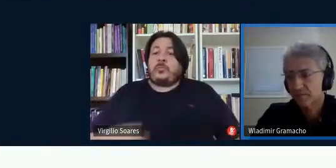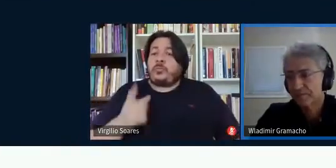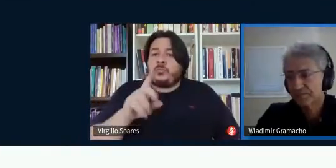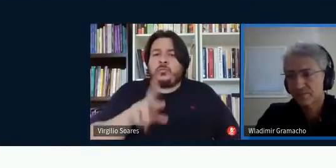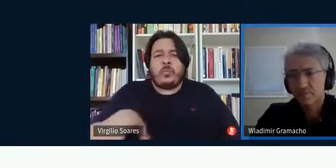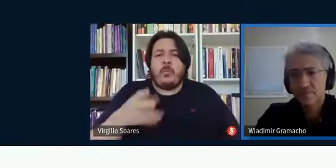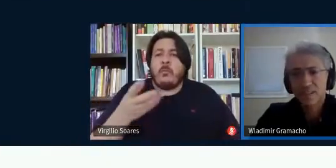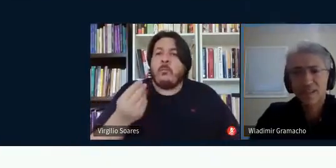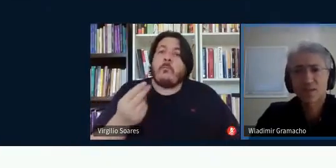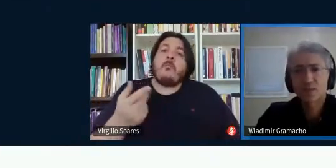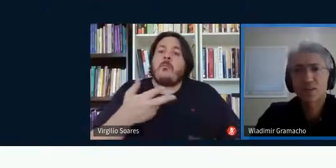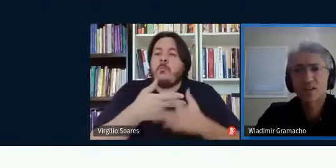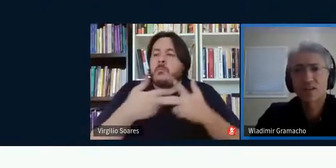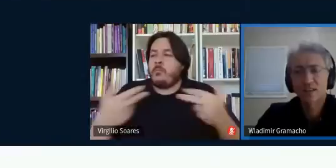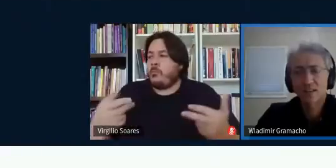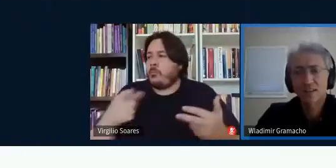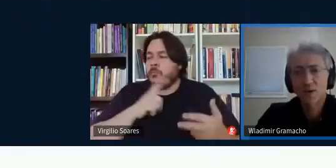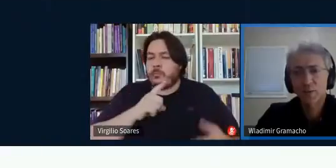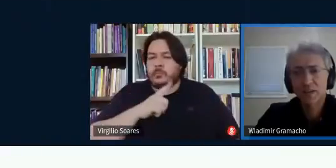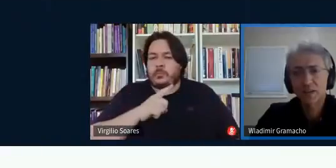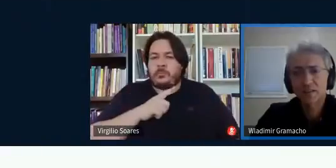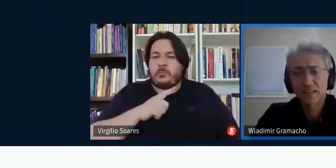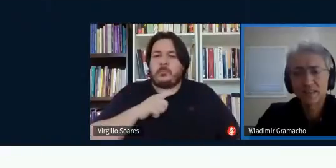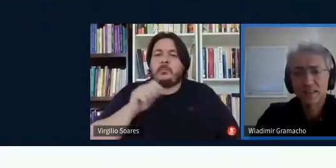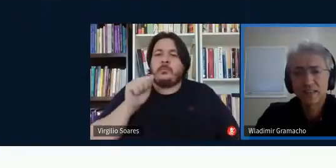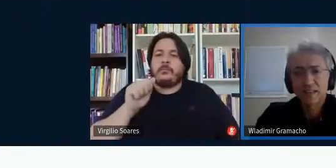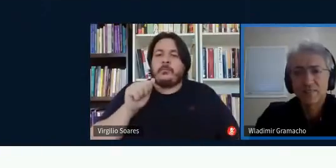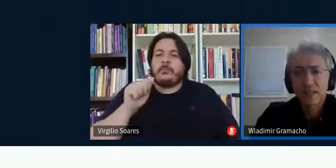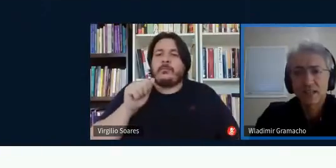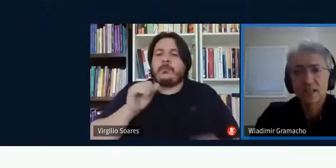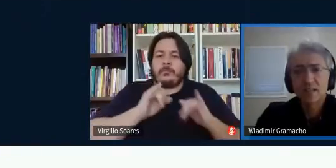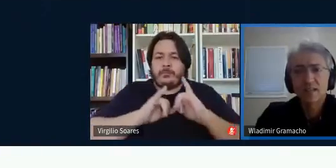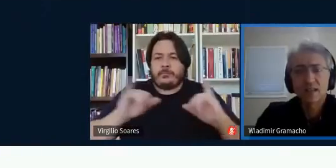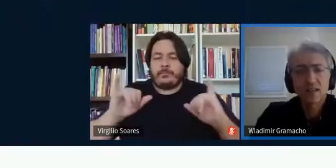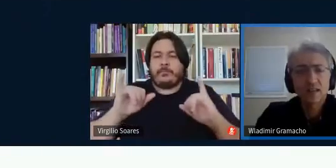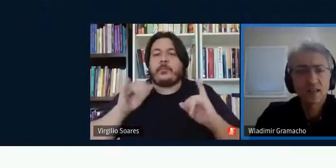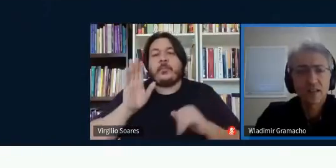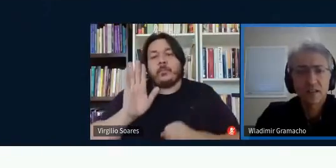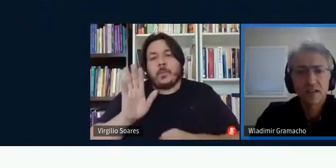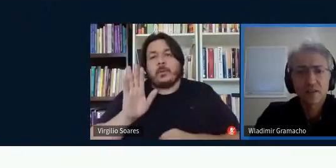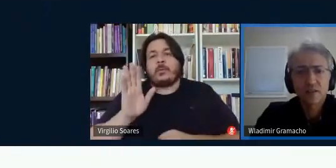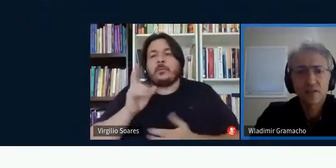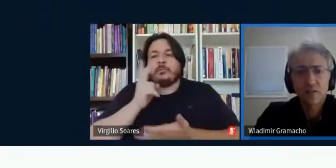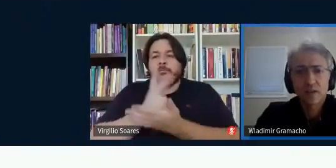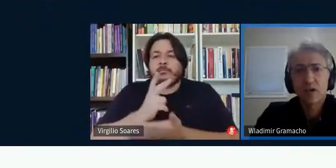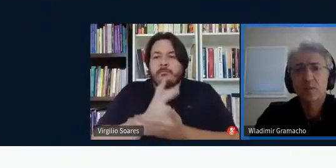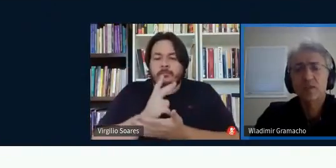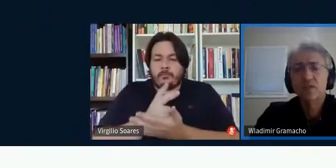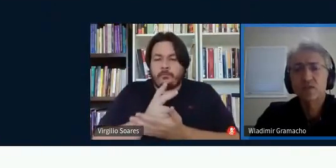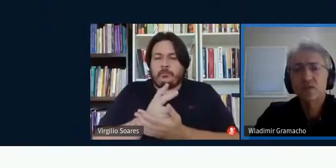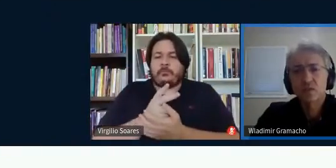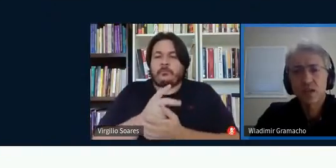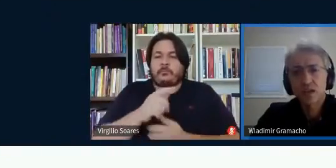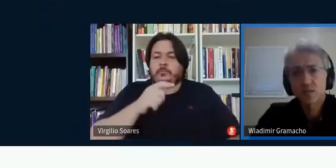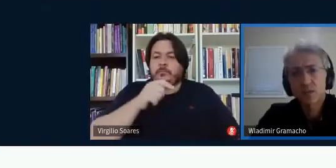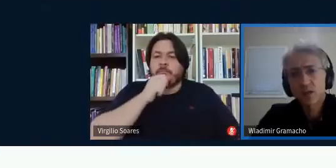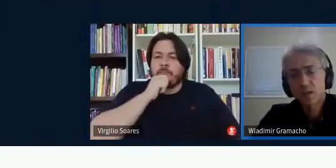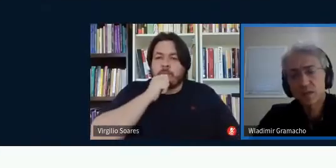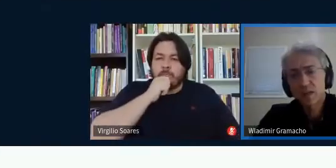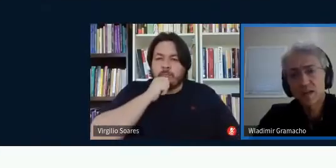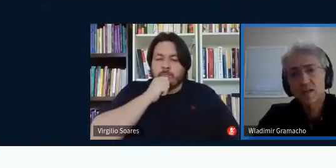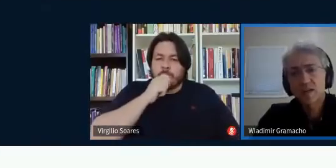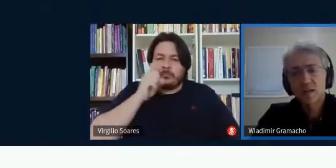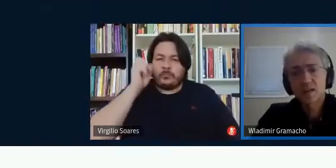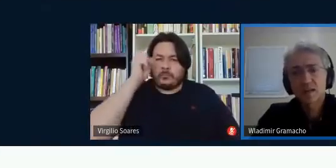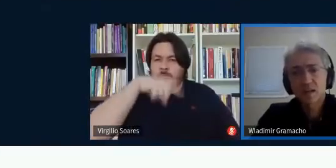que as autoridades sanitárias recomendam, mas ainda assim a gente vê uma enorme dificuldade, uma